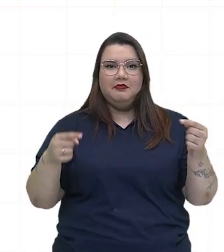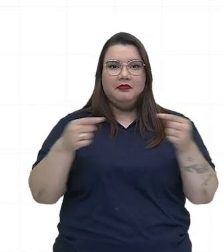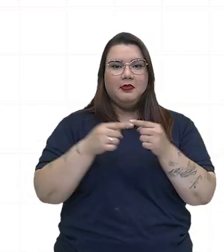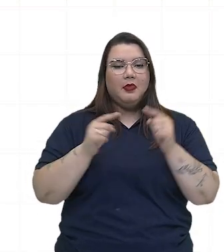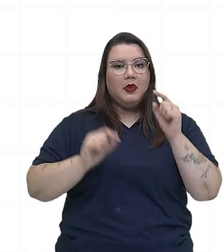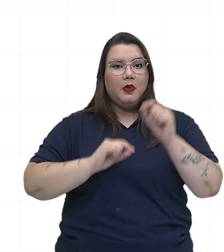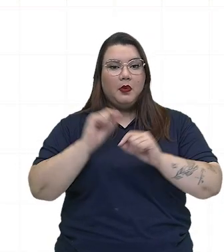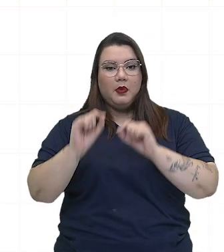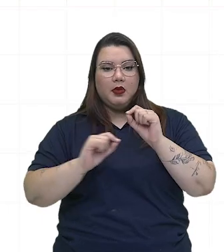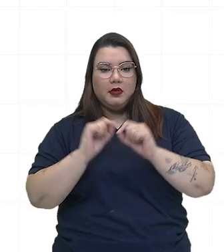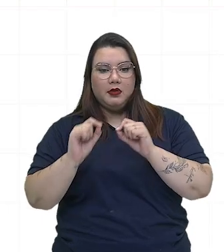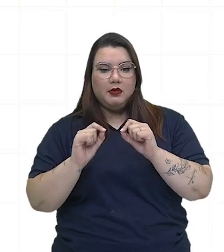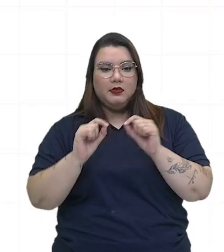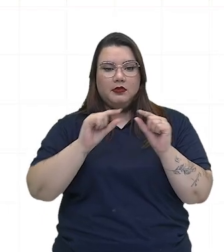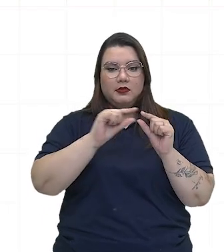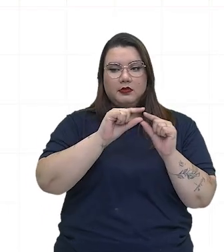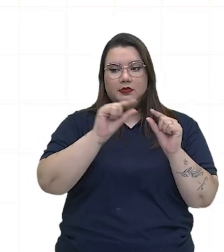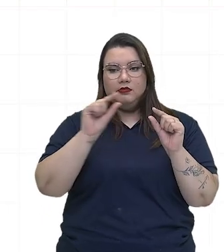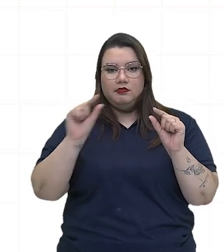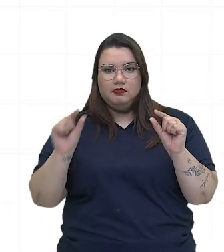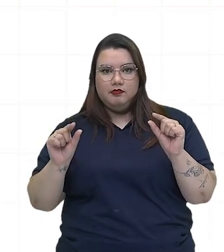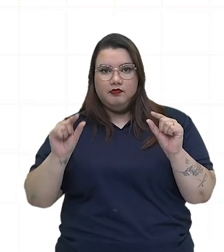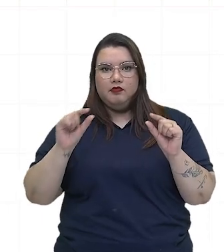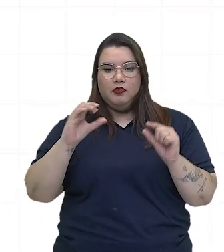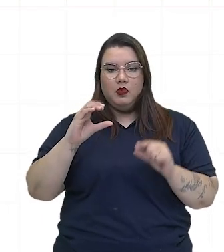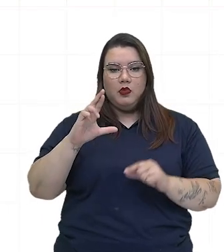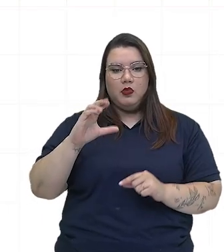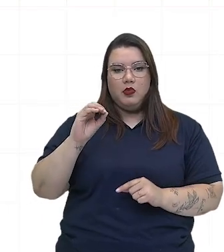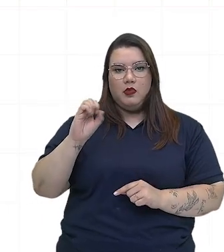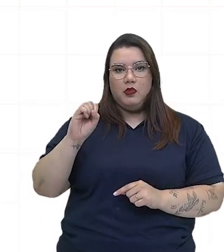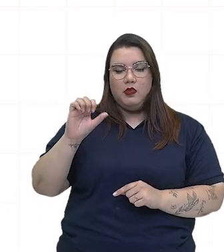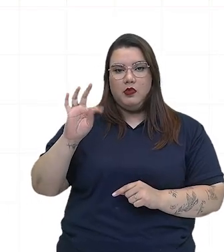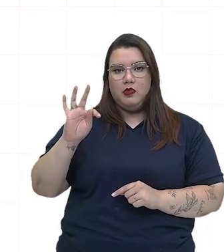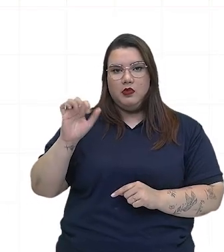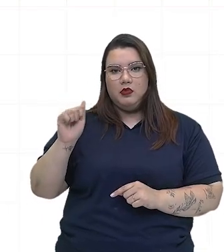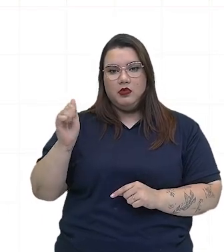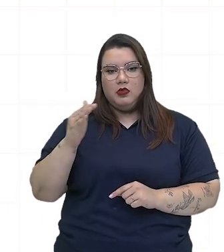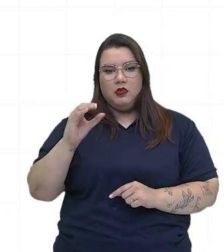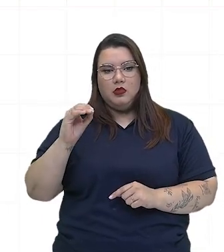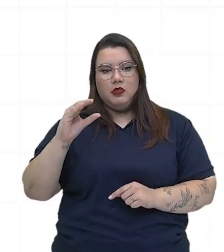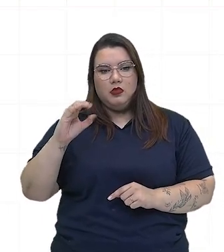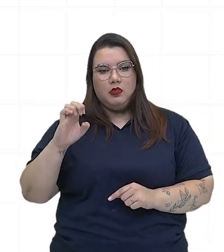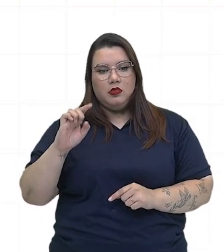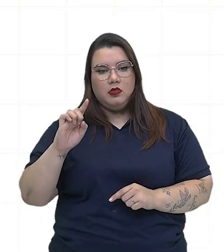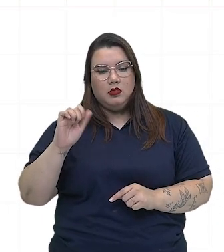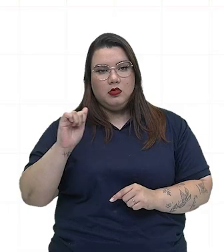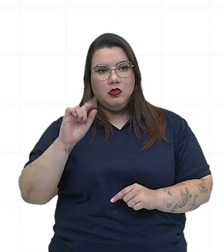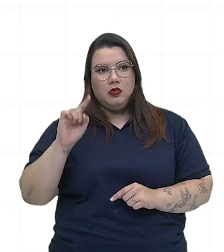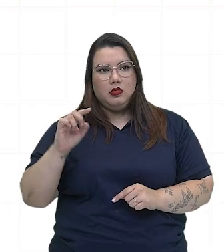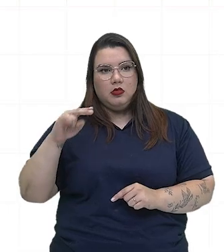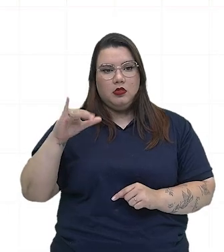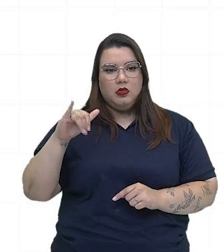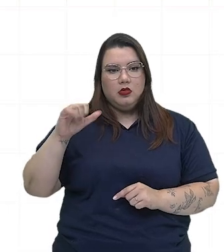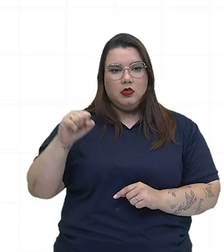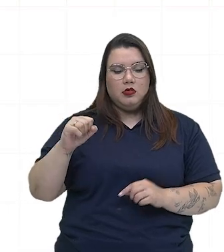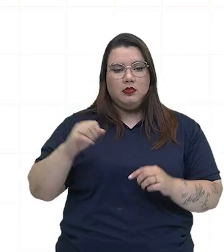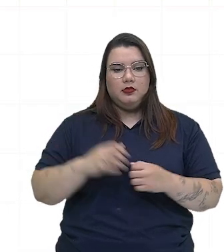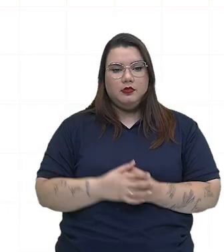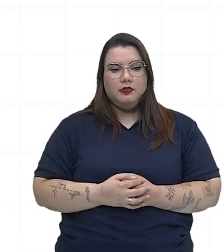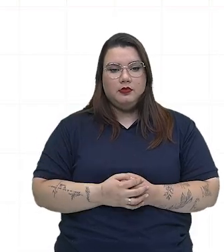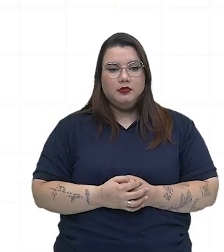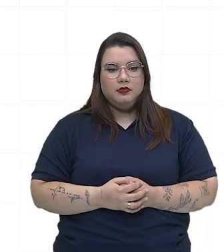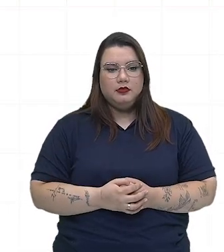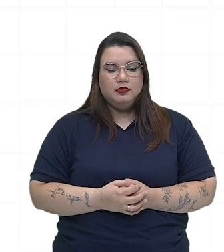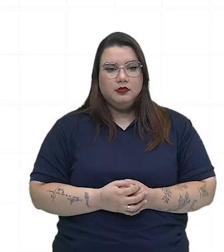carregam a crosta oceânica, tá? Onde estão os oceanos. E as placas